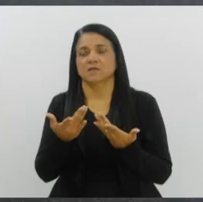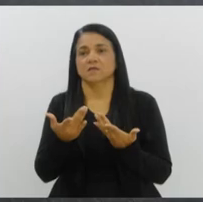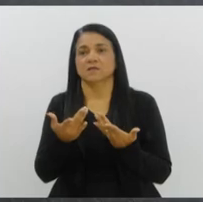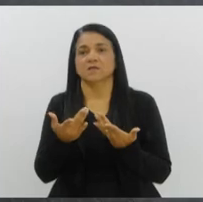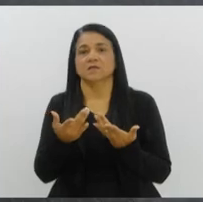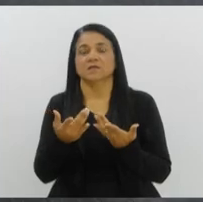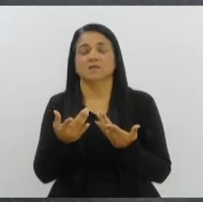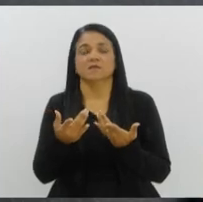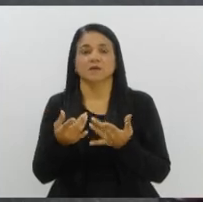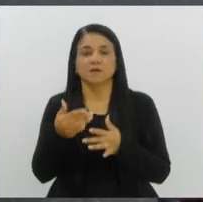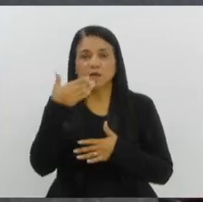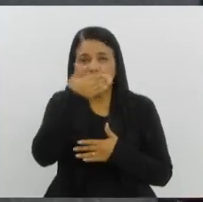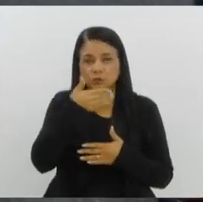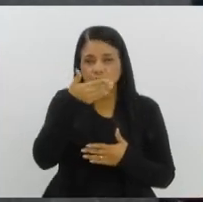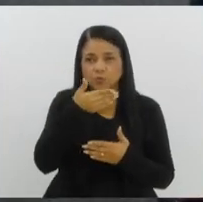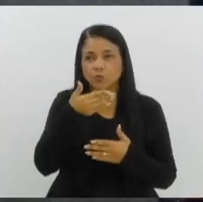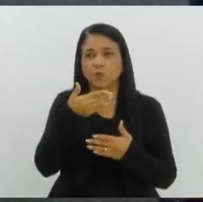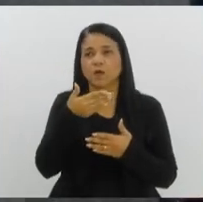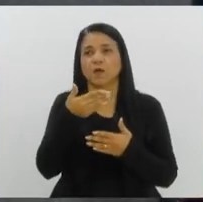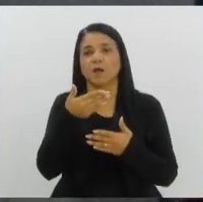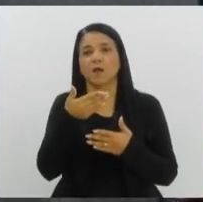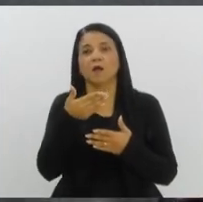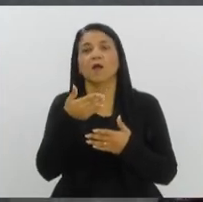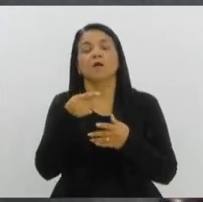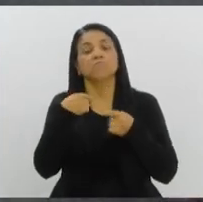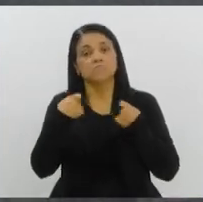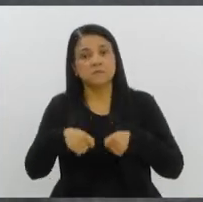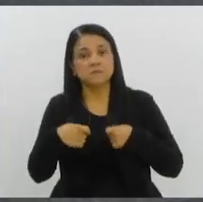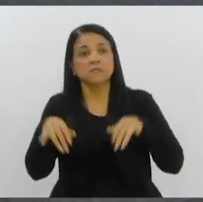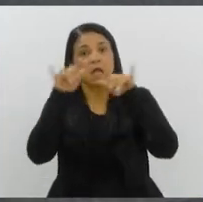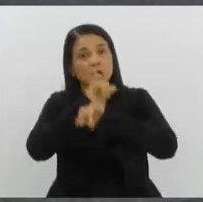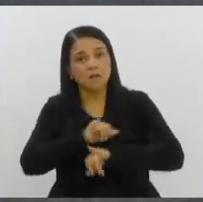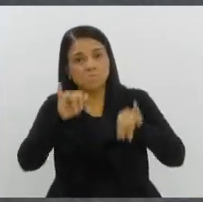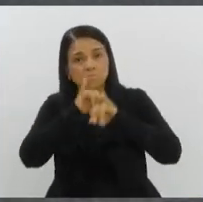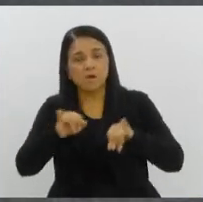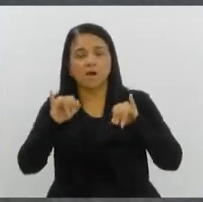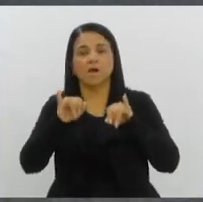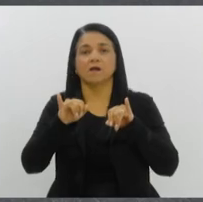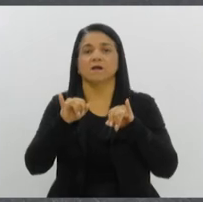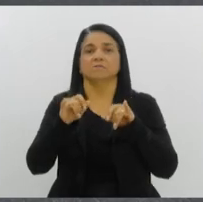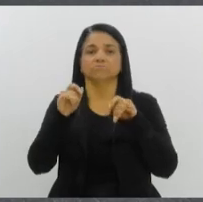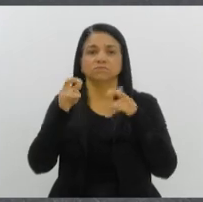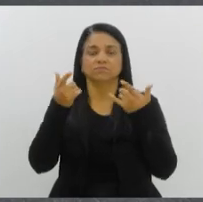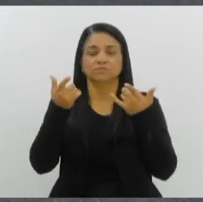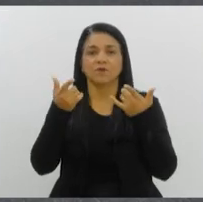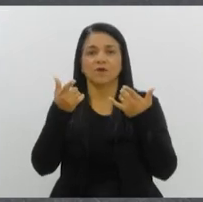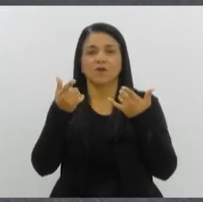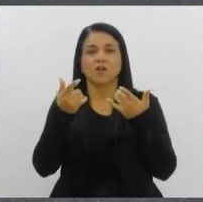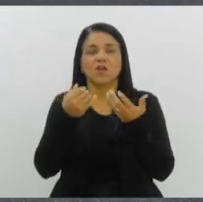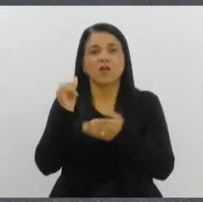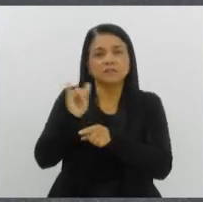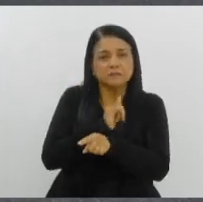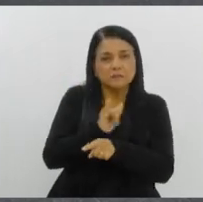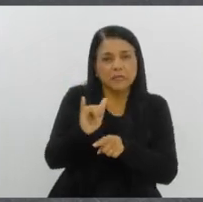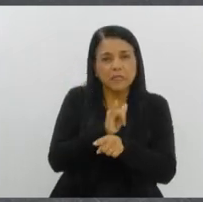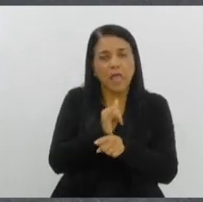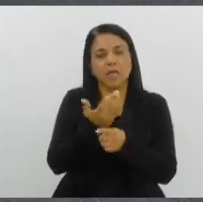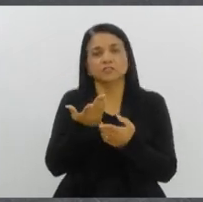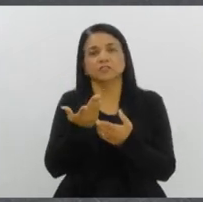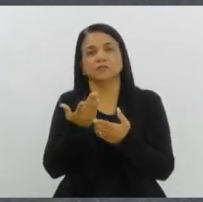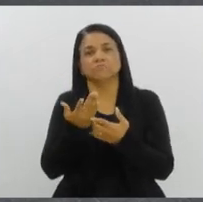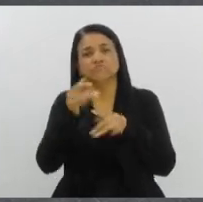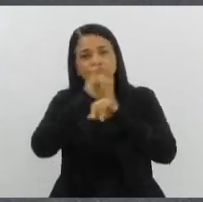que essa redução se faz assim, com campanhas, com informação, com formas de restrição do